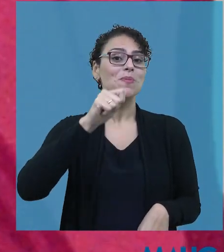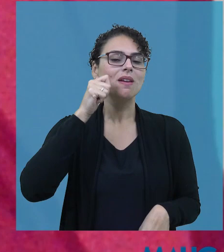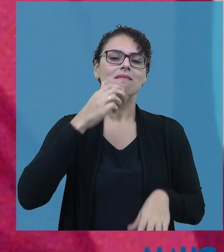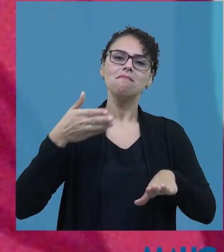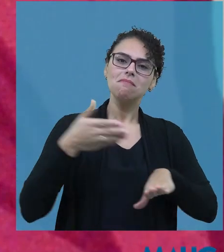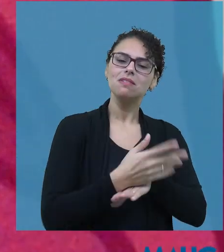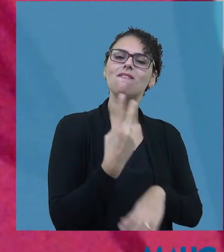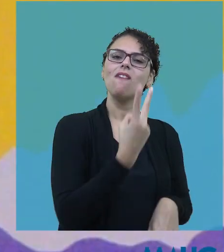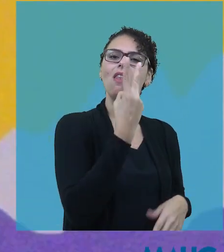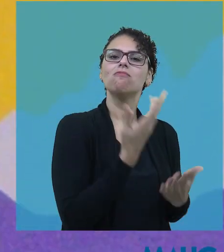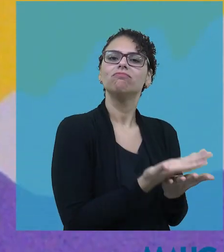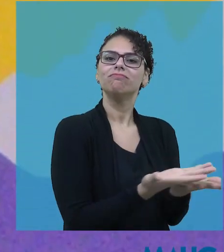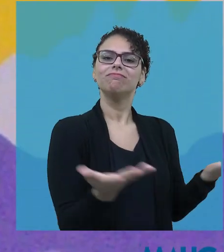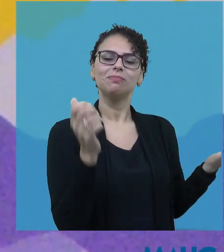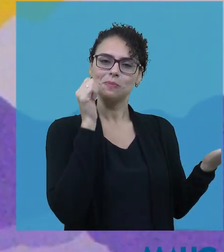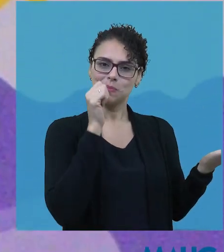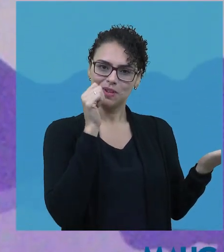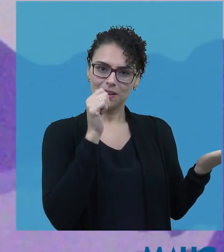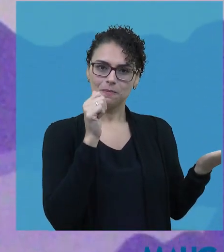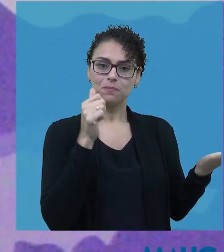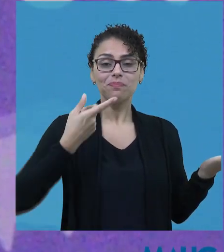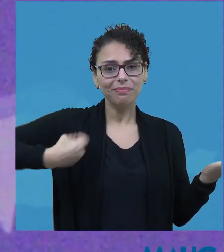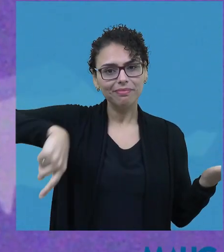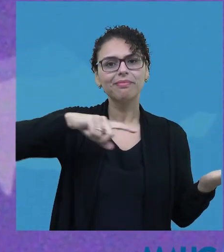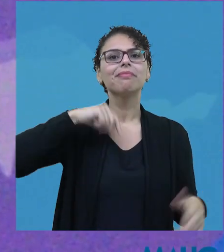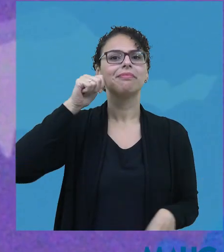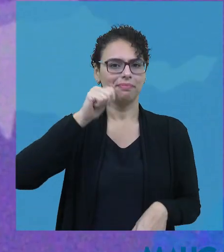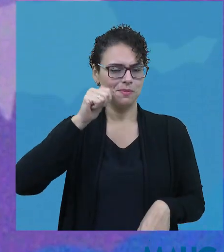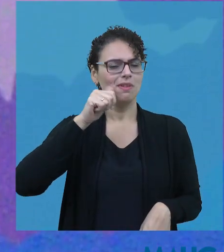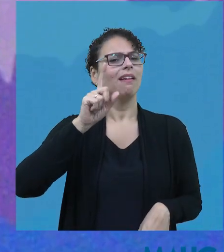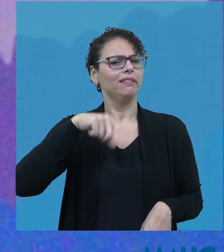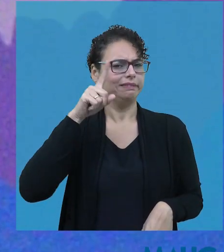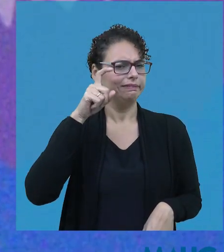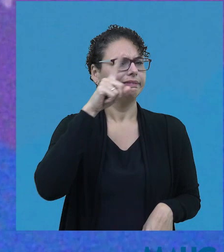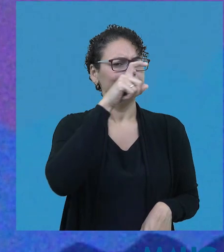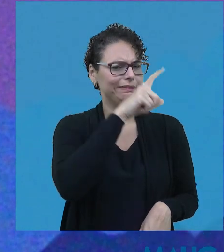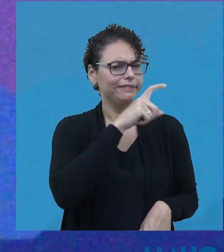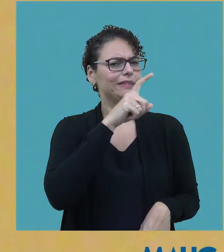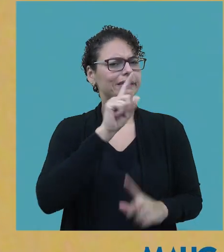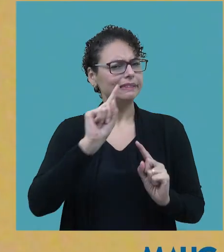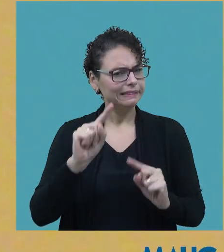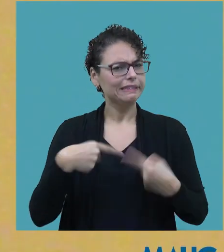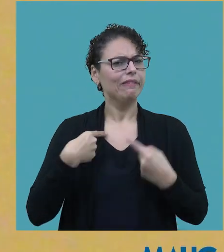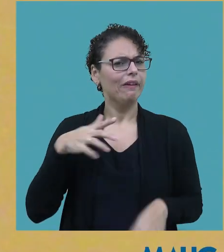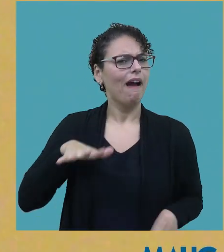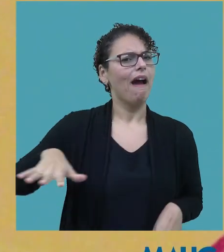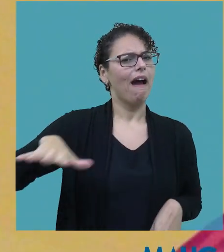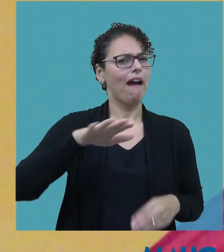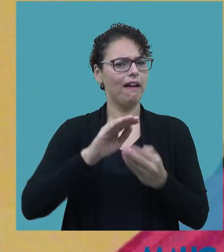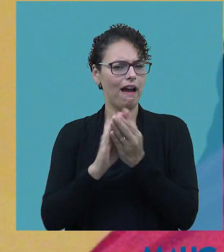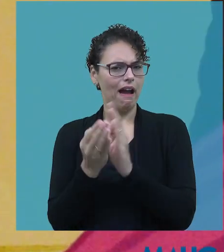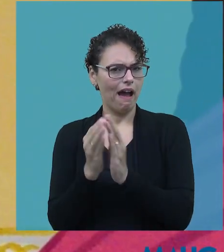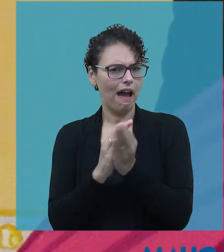nossa, a participação feminina, que para nós mulheres é um grande desafio